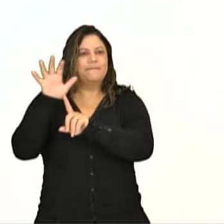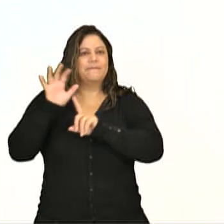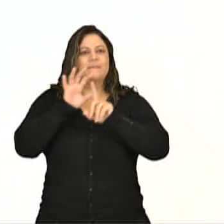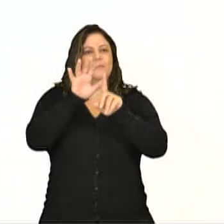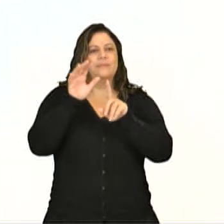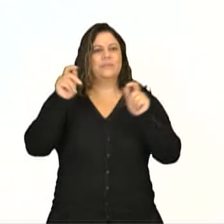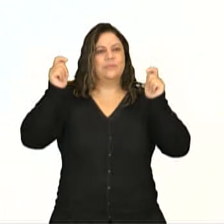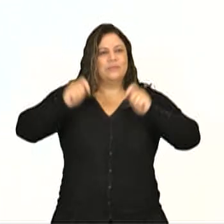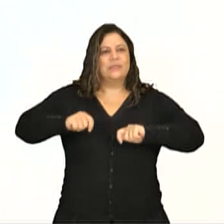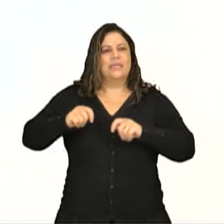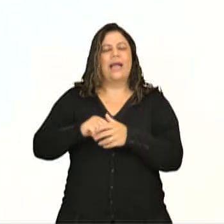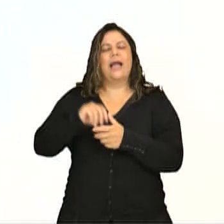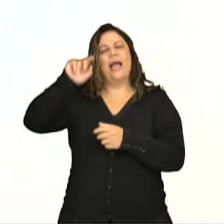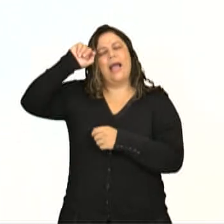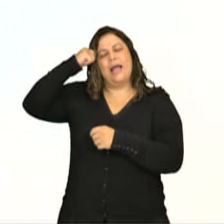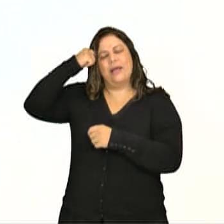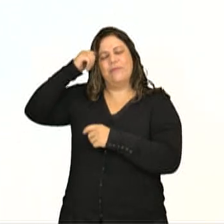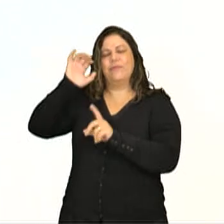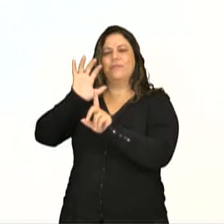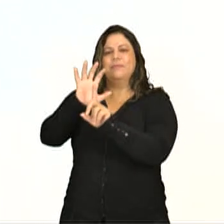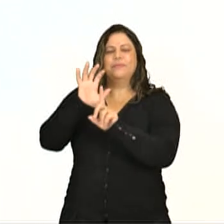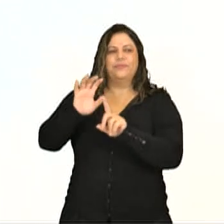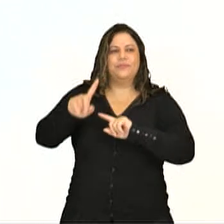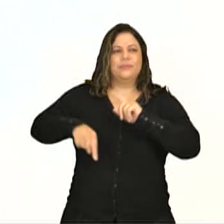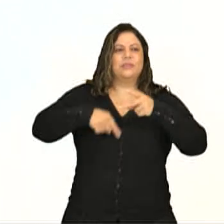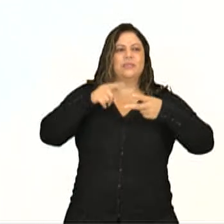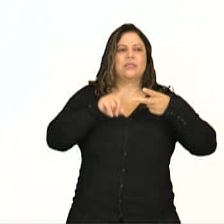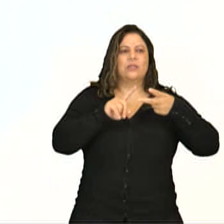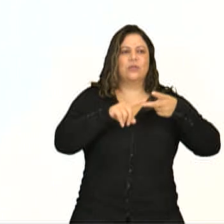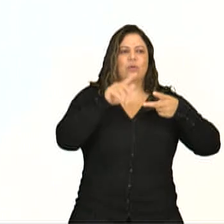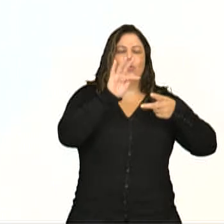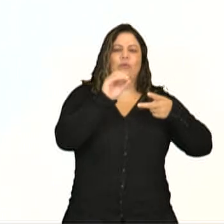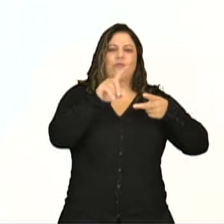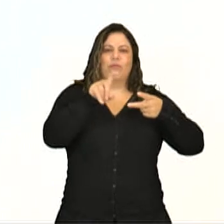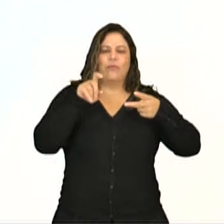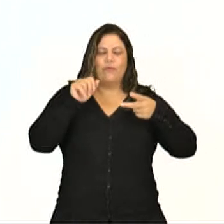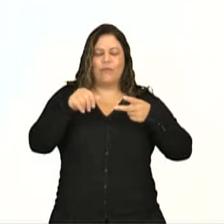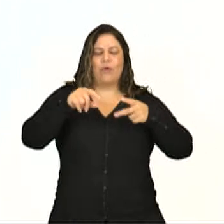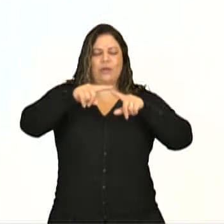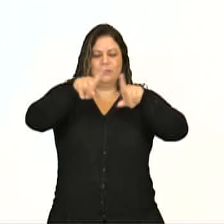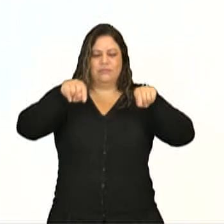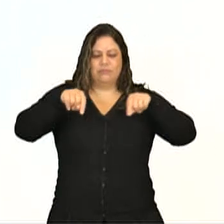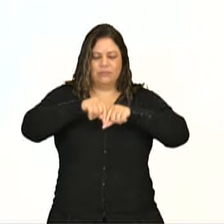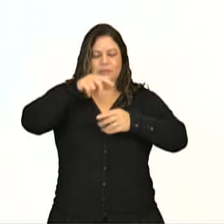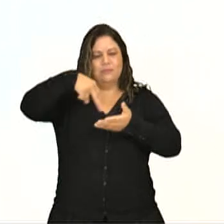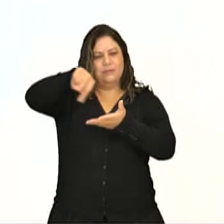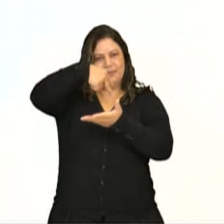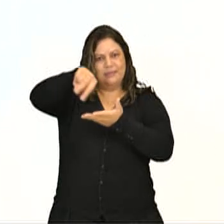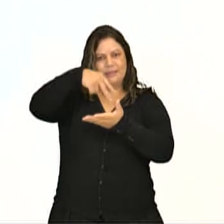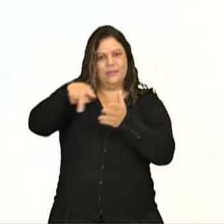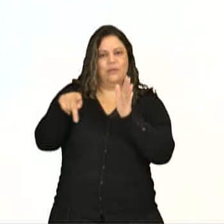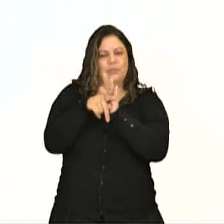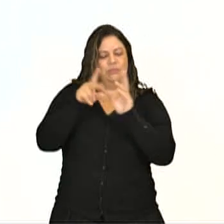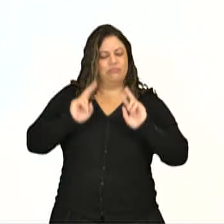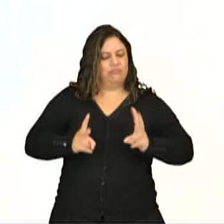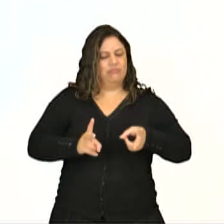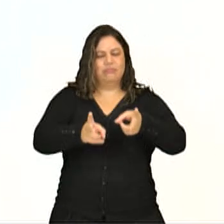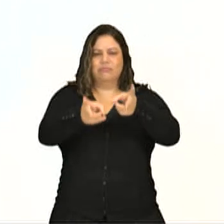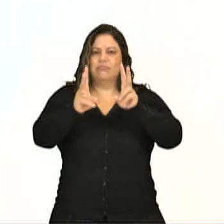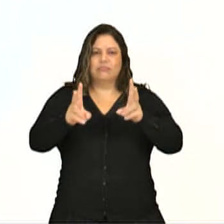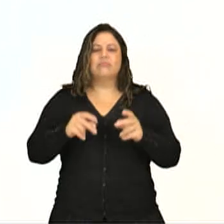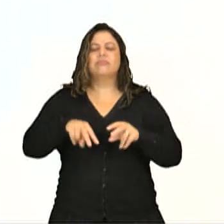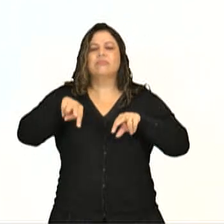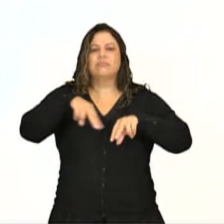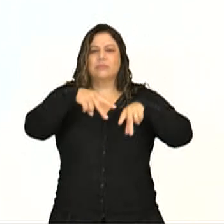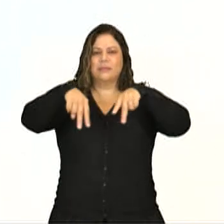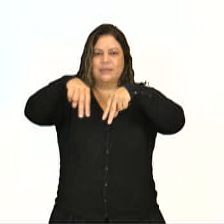muito grande da cultura africana. O foxtrot é uma dança de salão caracterizada por movimentos amplos e contínuos, segue